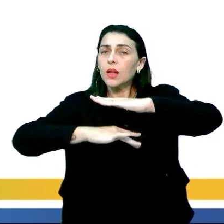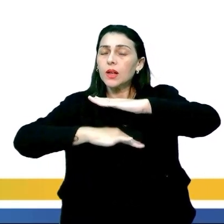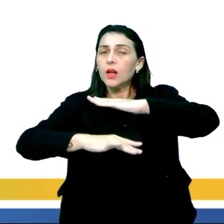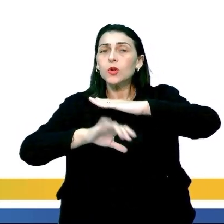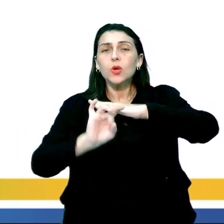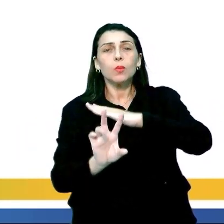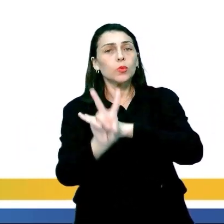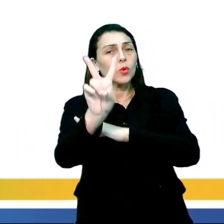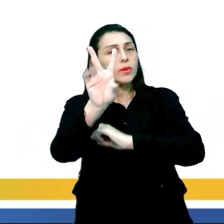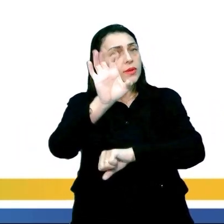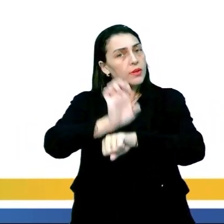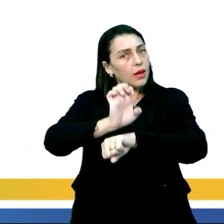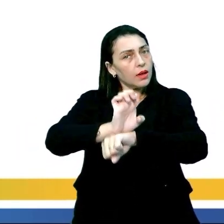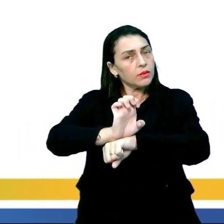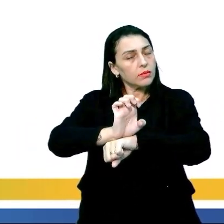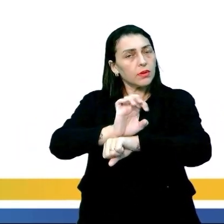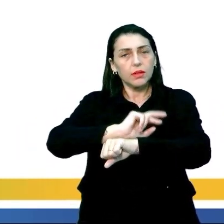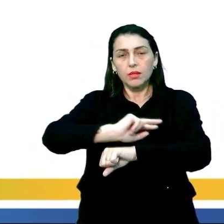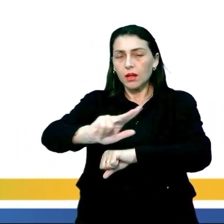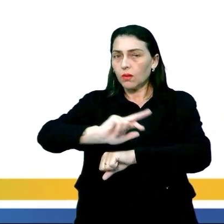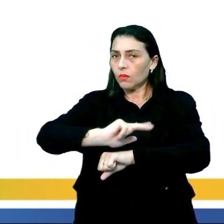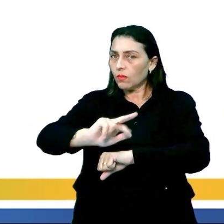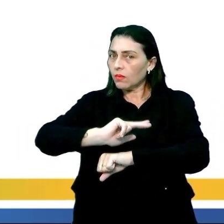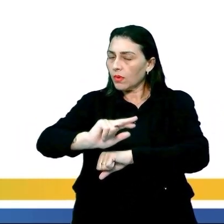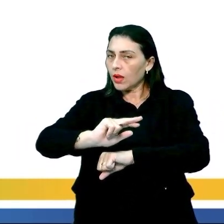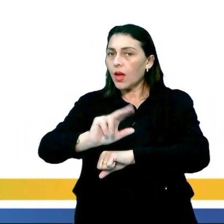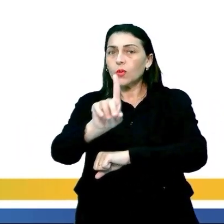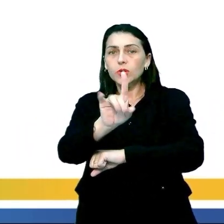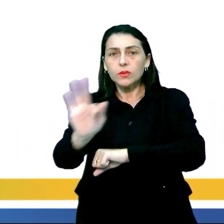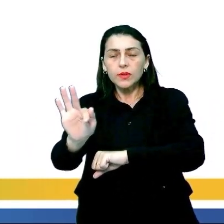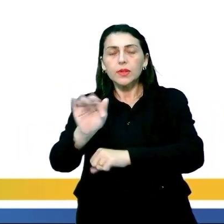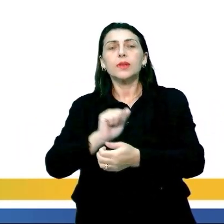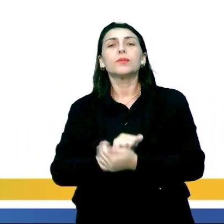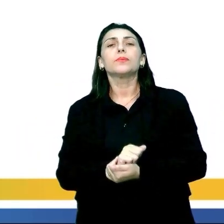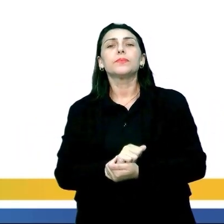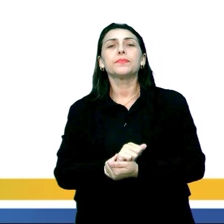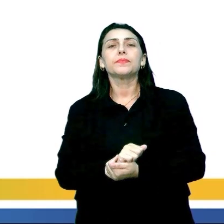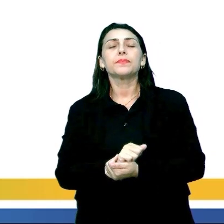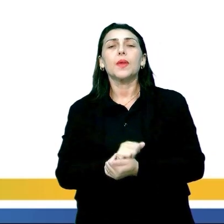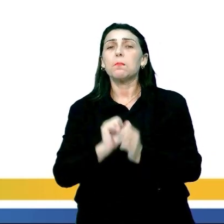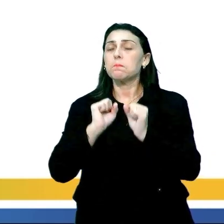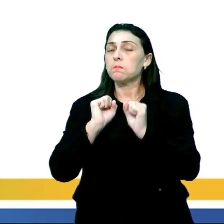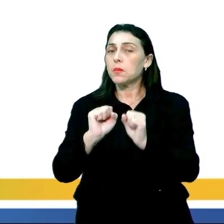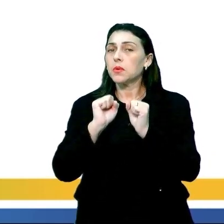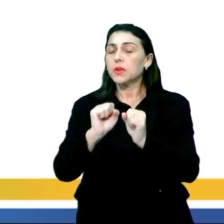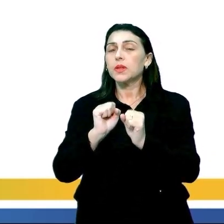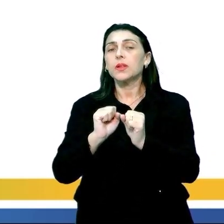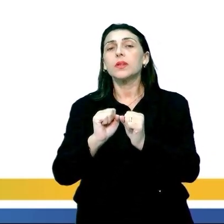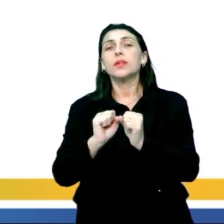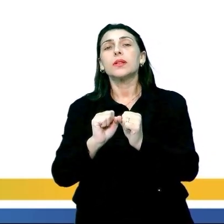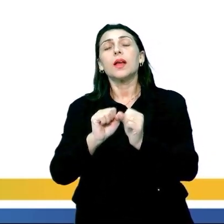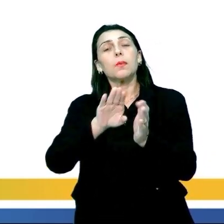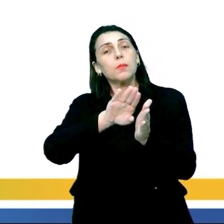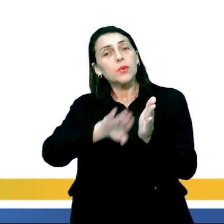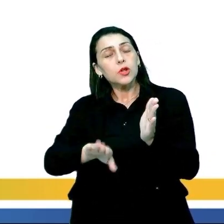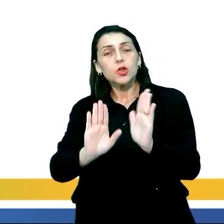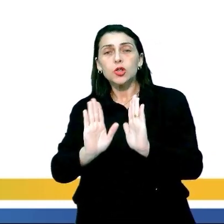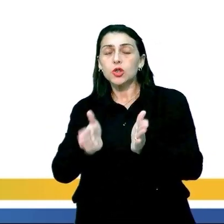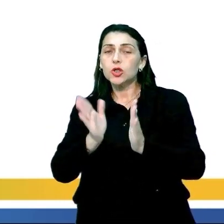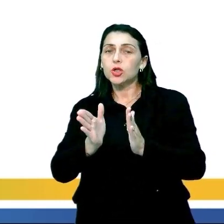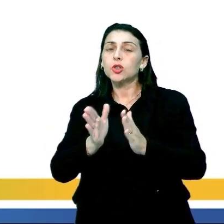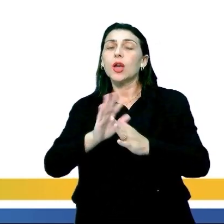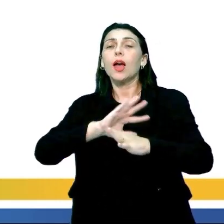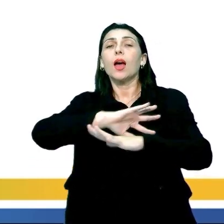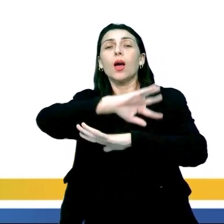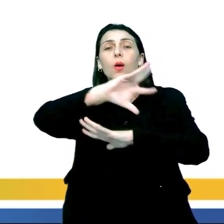ocupado apenas por 2 estados e não é o Distrito Federal. Então, Poderia, como eu disse, descartar já o bioma